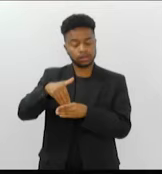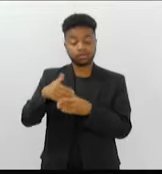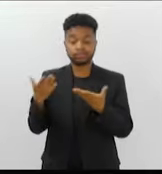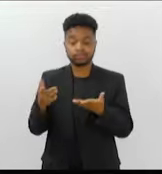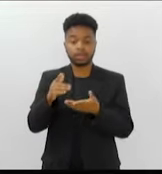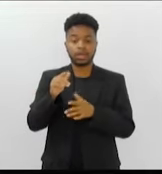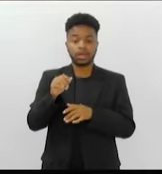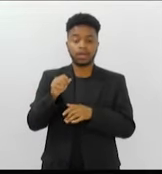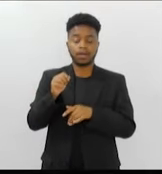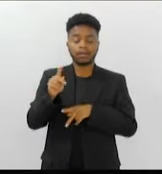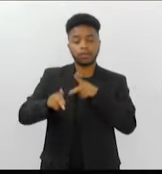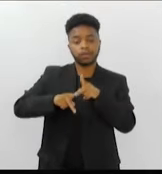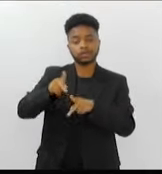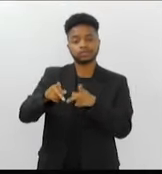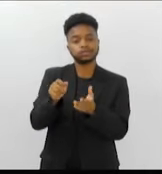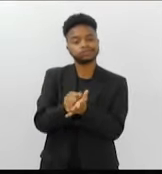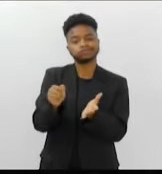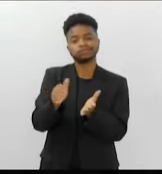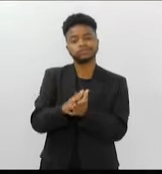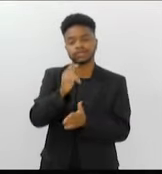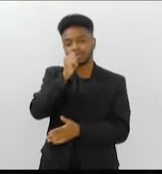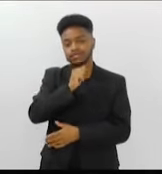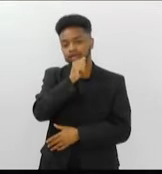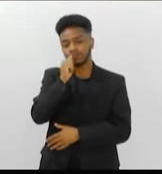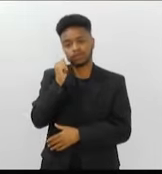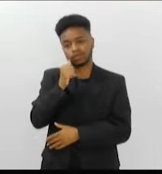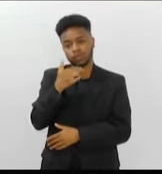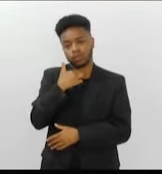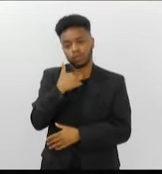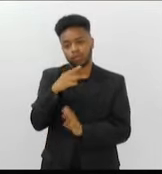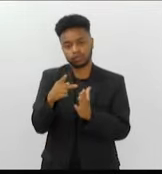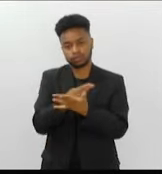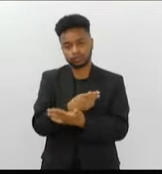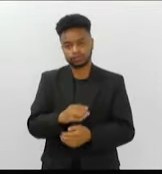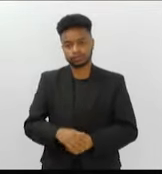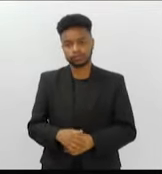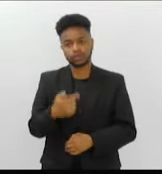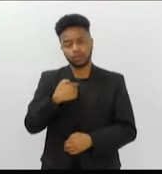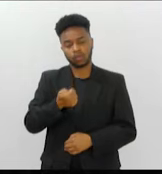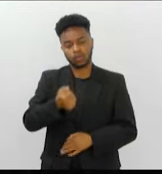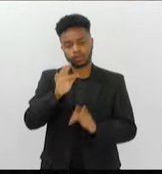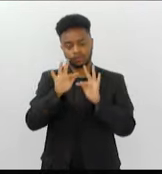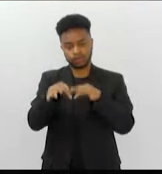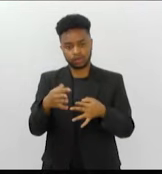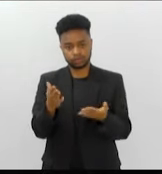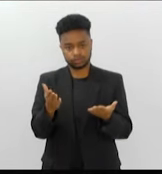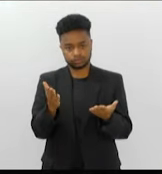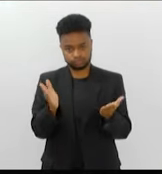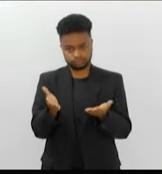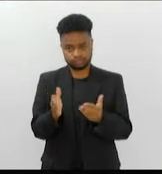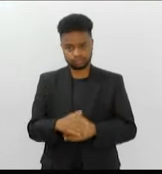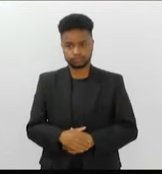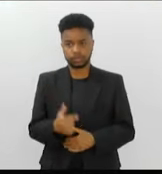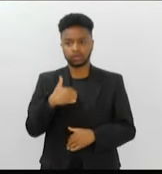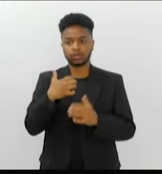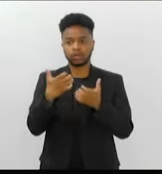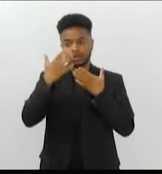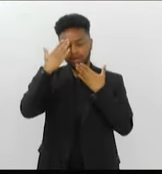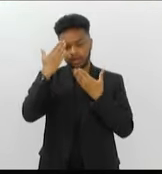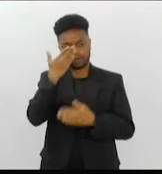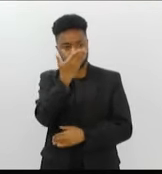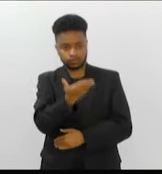pagando um preço que não poderia pagar. Já terminando, senhor presidente, quero agradecer a